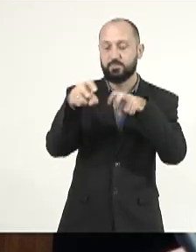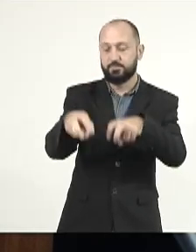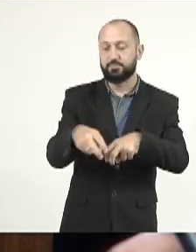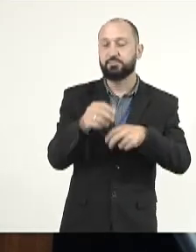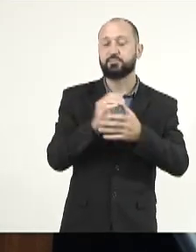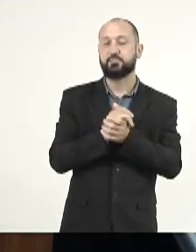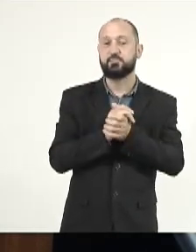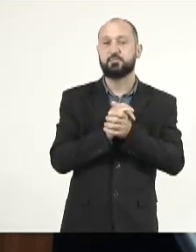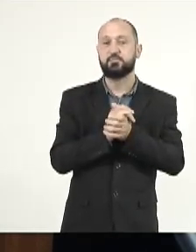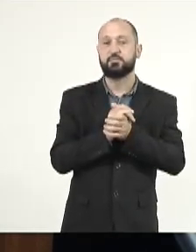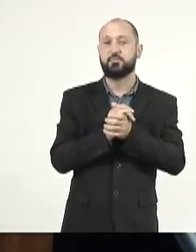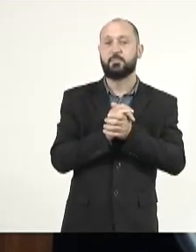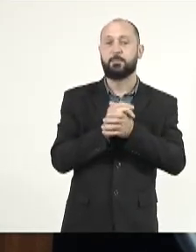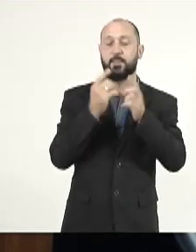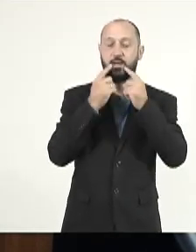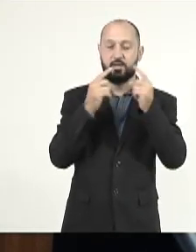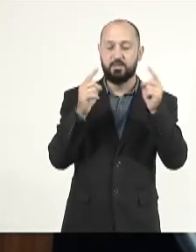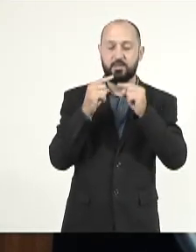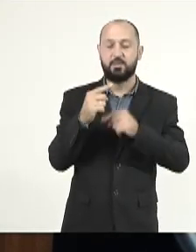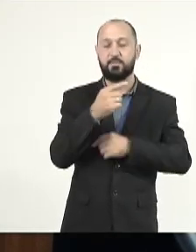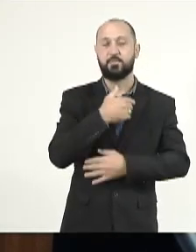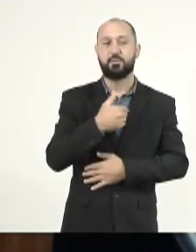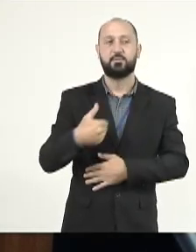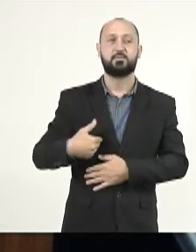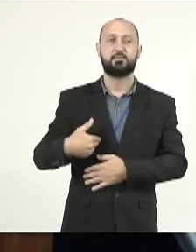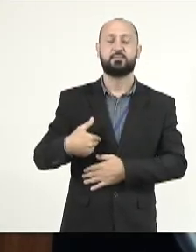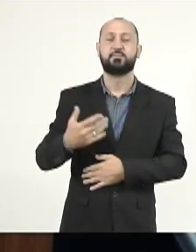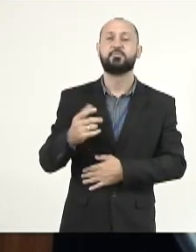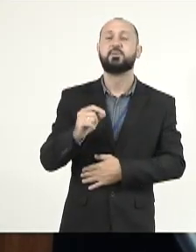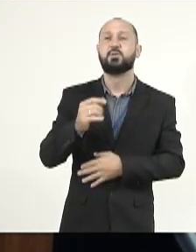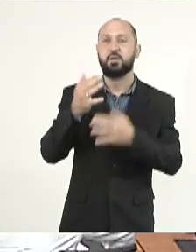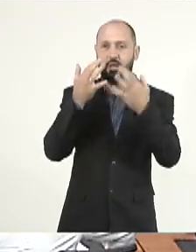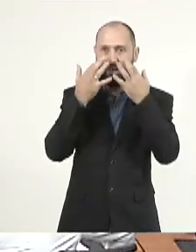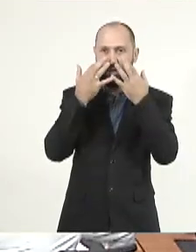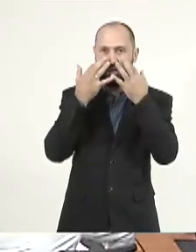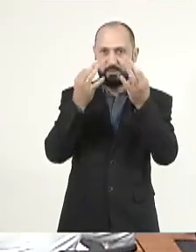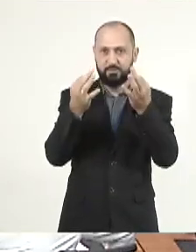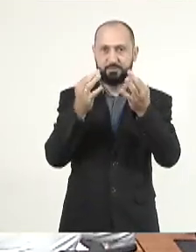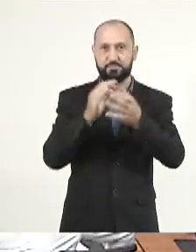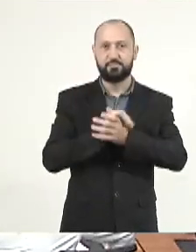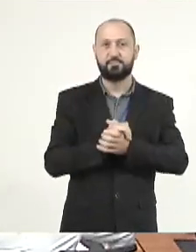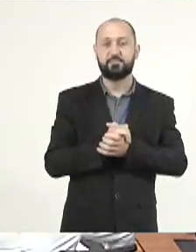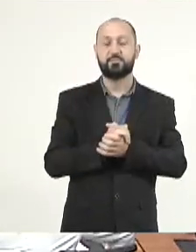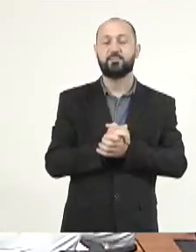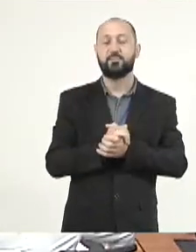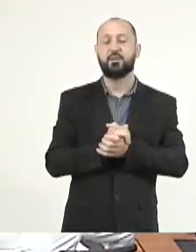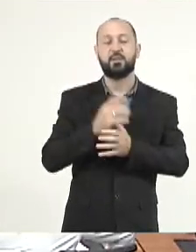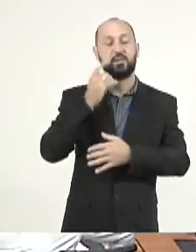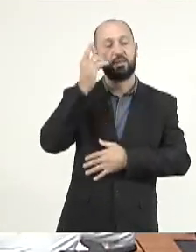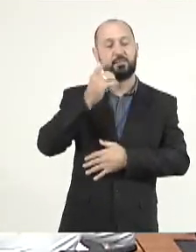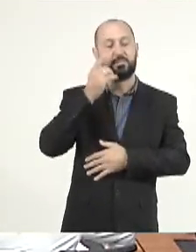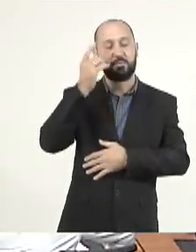tão criticada pelo seu governo. Não. E me chama a atenção, deputado Pedro Kemp,